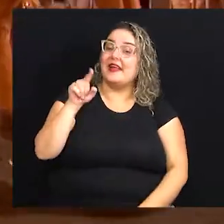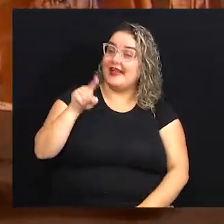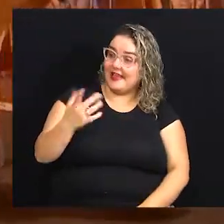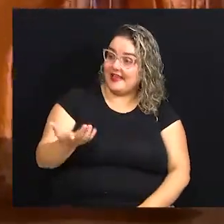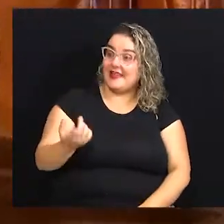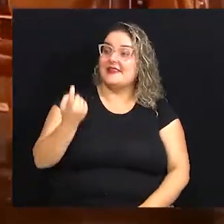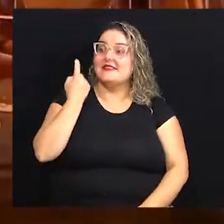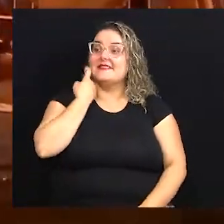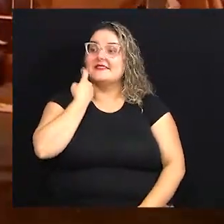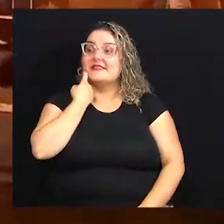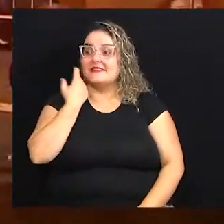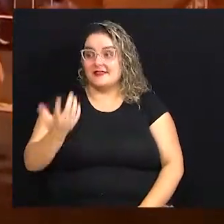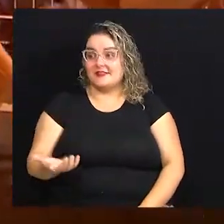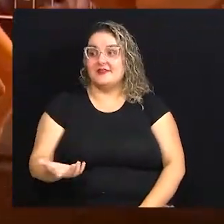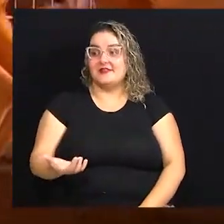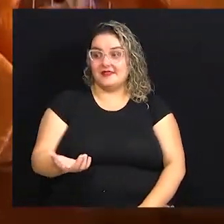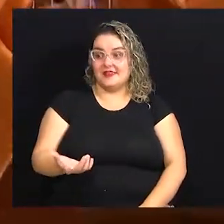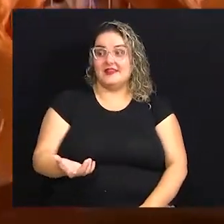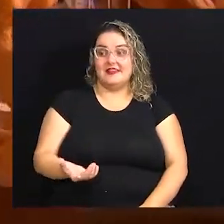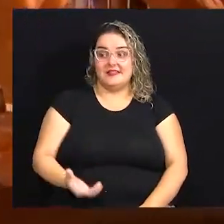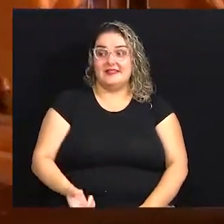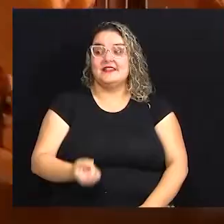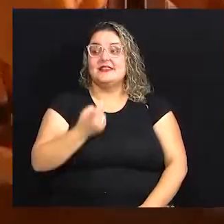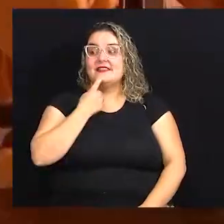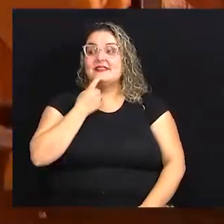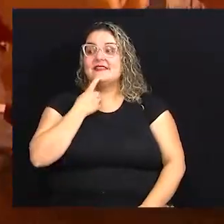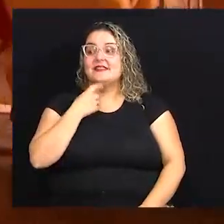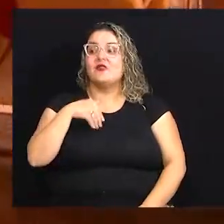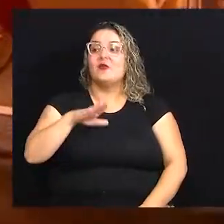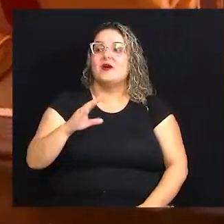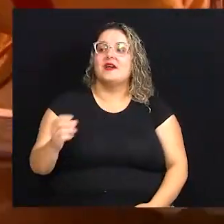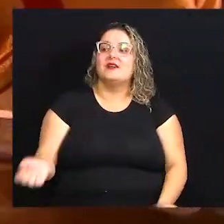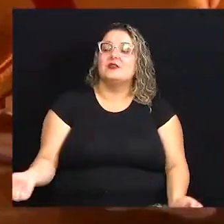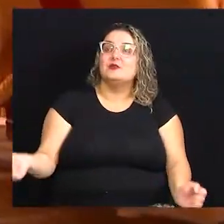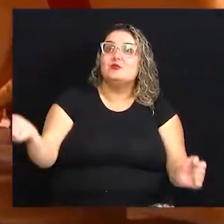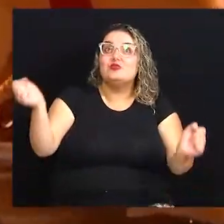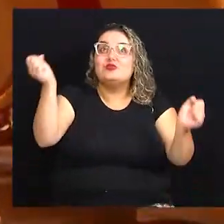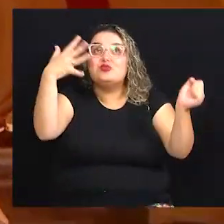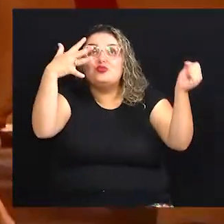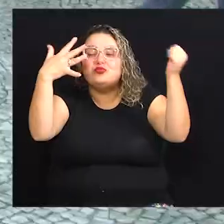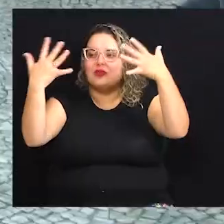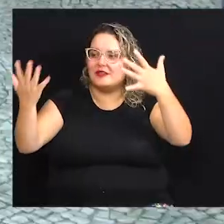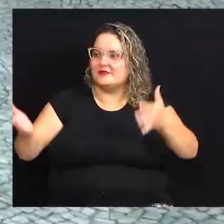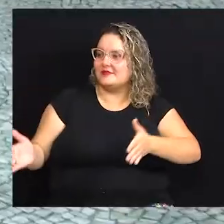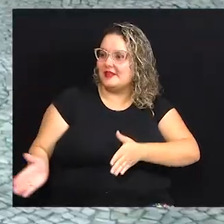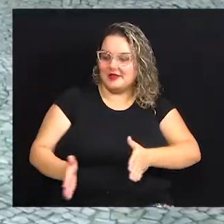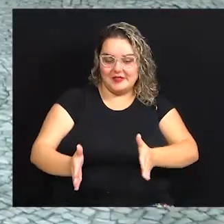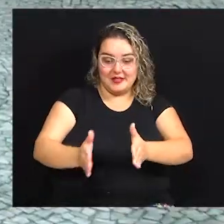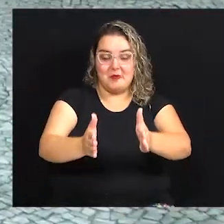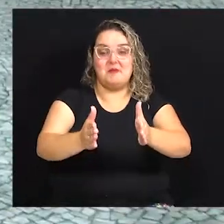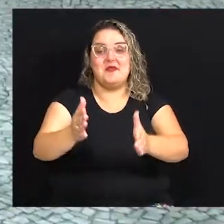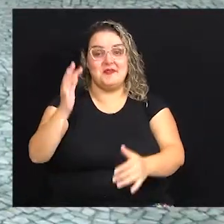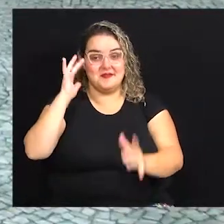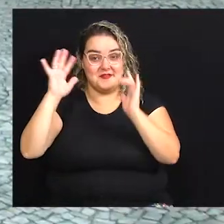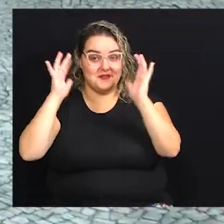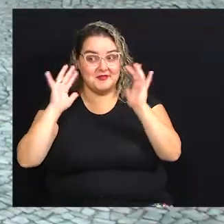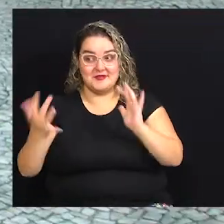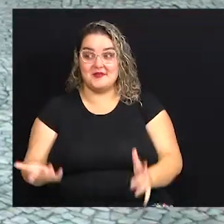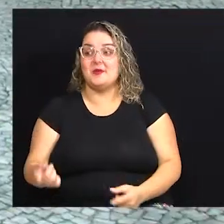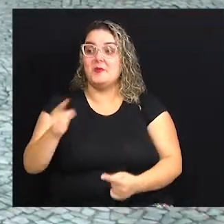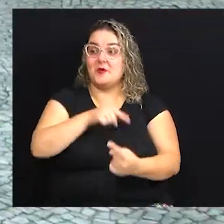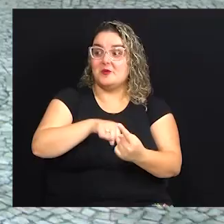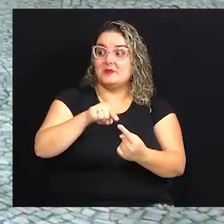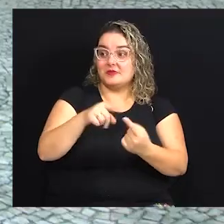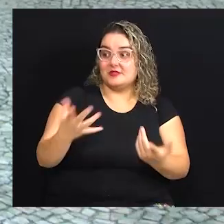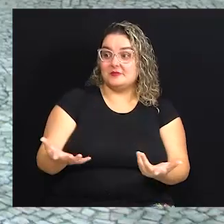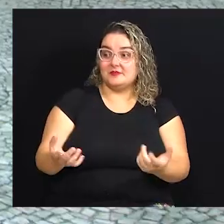A sexta-feira em Campinas estava de fato mais iluminada. O Natal Caminho dos Sonhos tem como principal